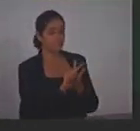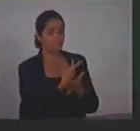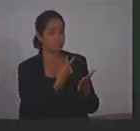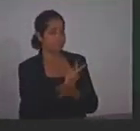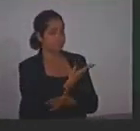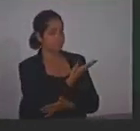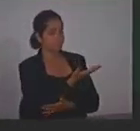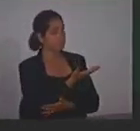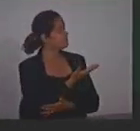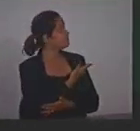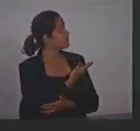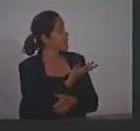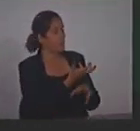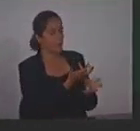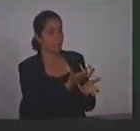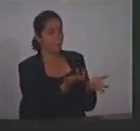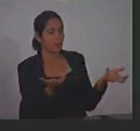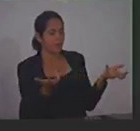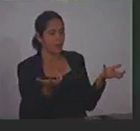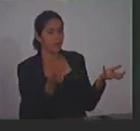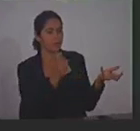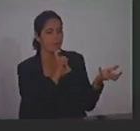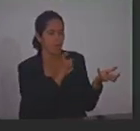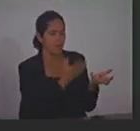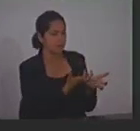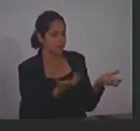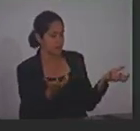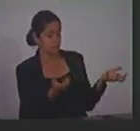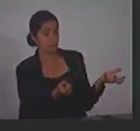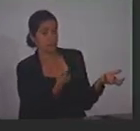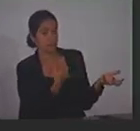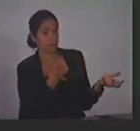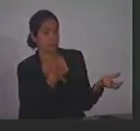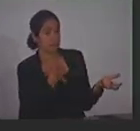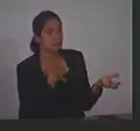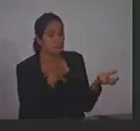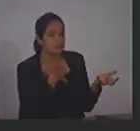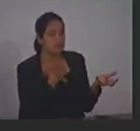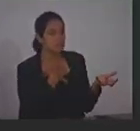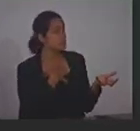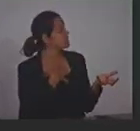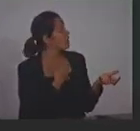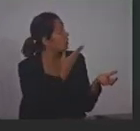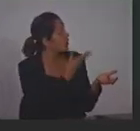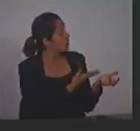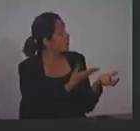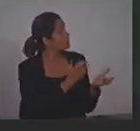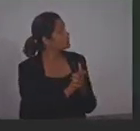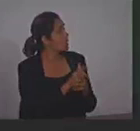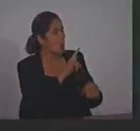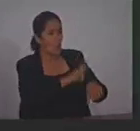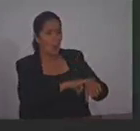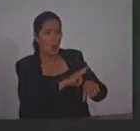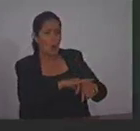do piso que tem na... Se é um particular que tem um piso desse aí, a vigilância sanitária interdita. Olha a questão